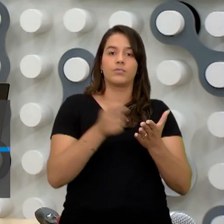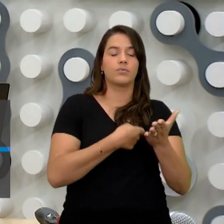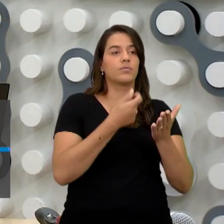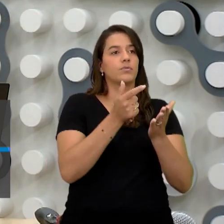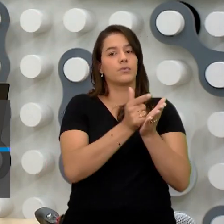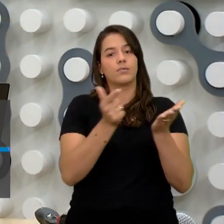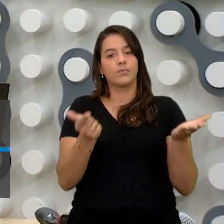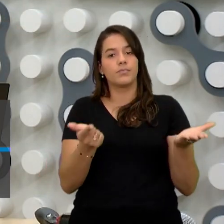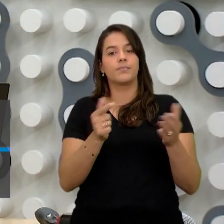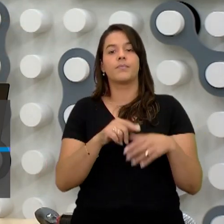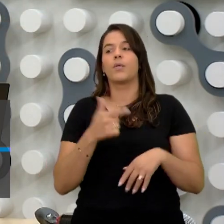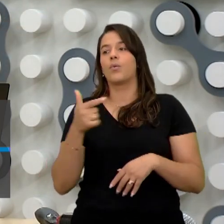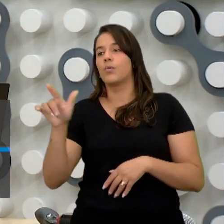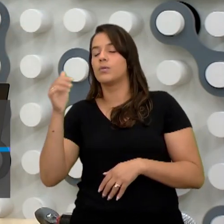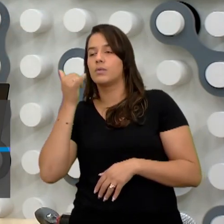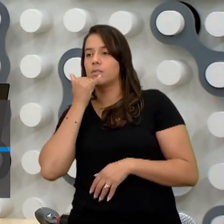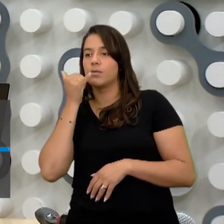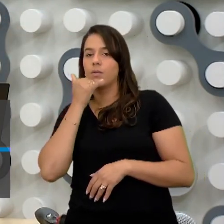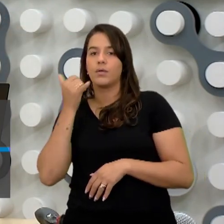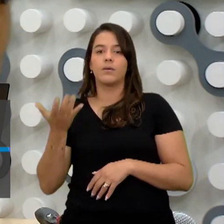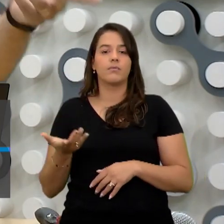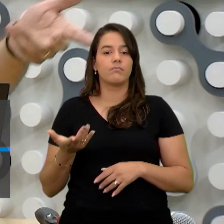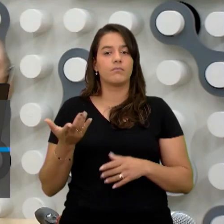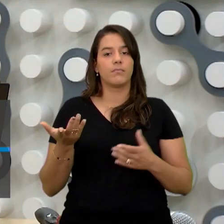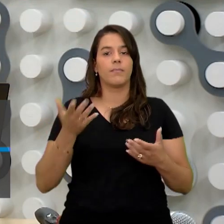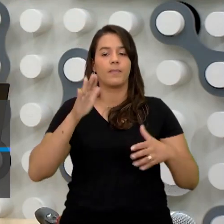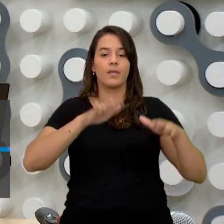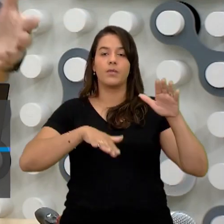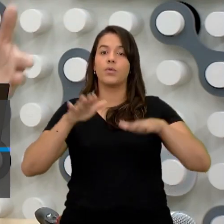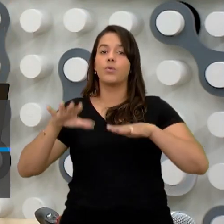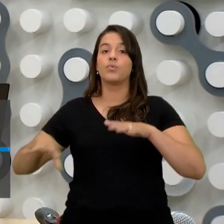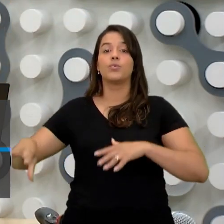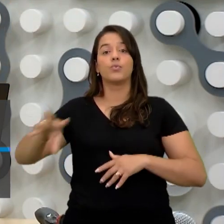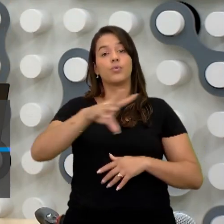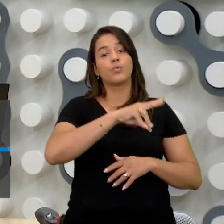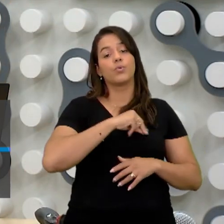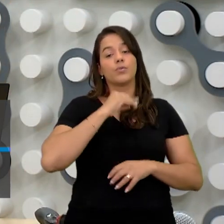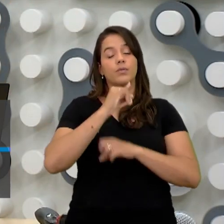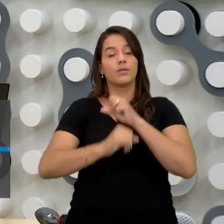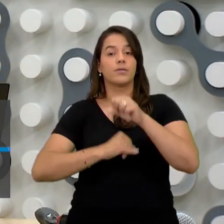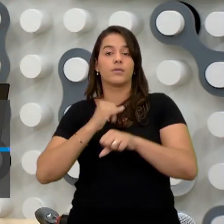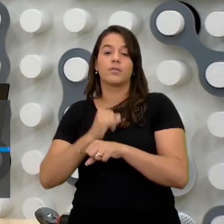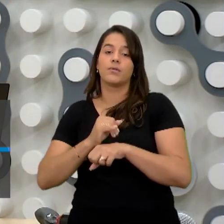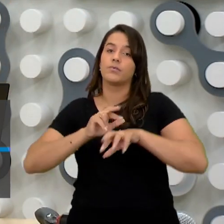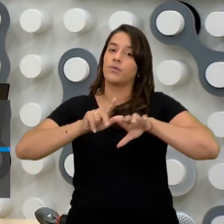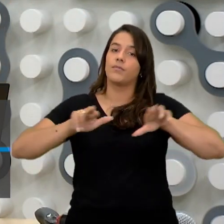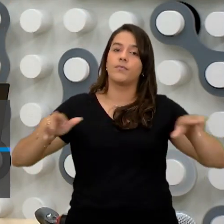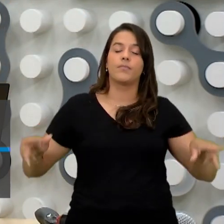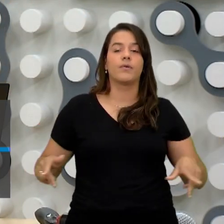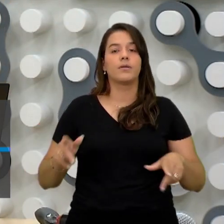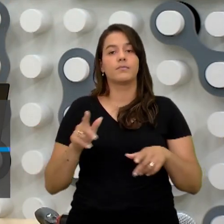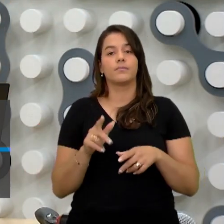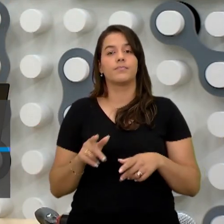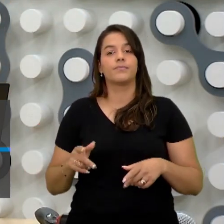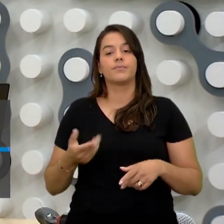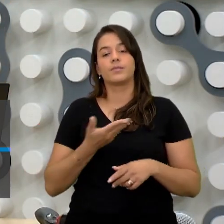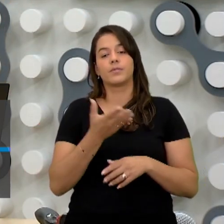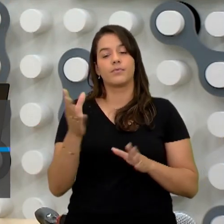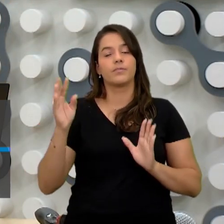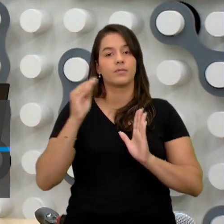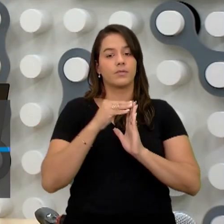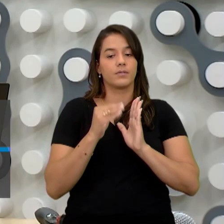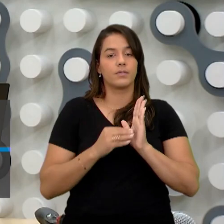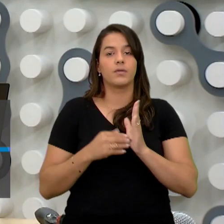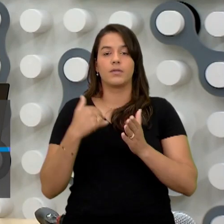outra pessoa tem acesso ao celular, alguém tem internet, todos têm internet, não sei, são várias realidades. É importante vocês anotarem e depois conversarem